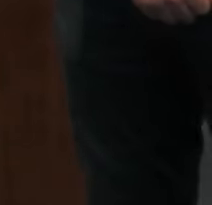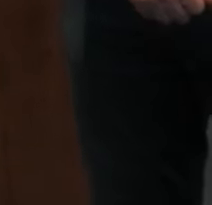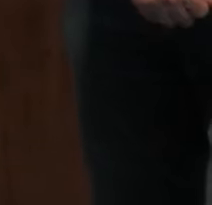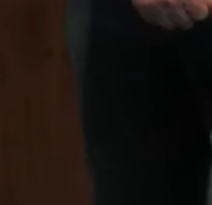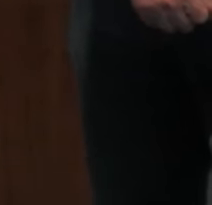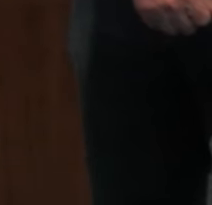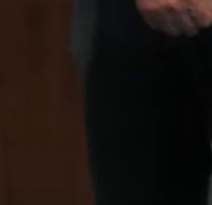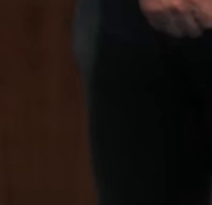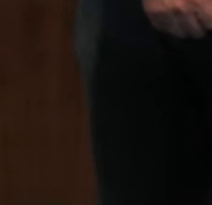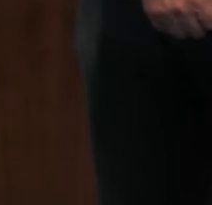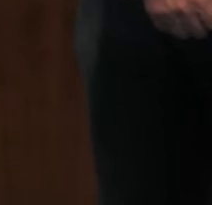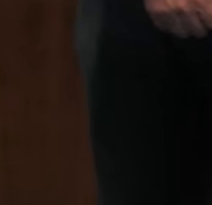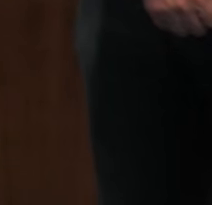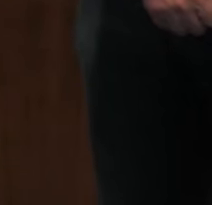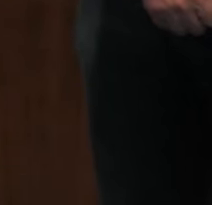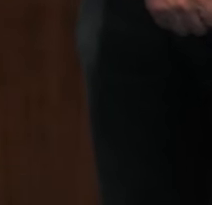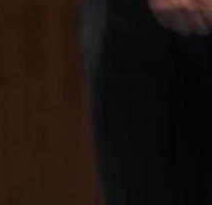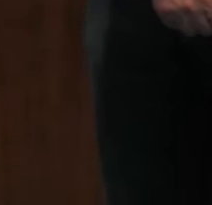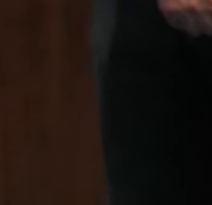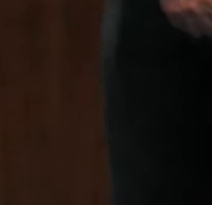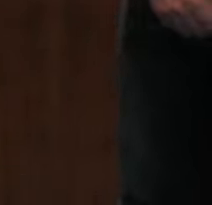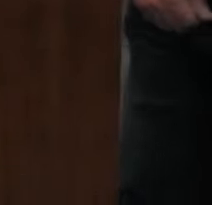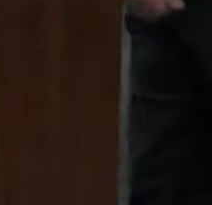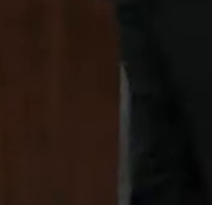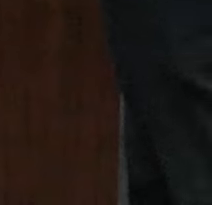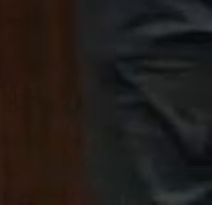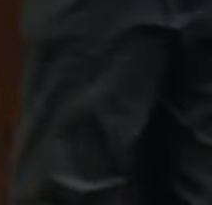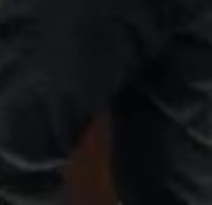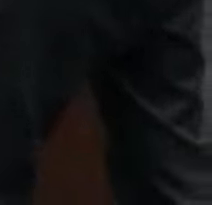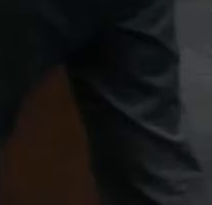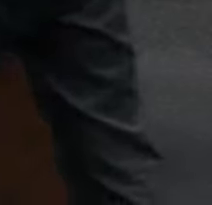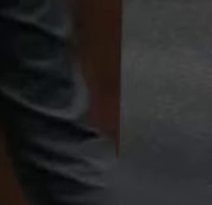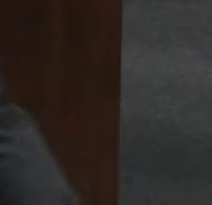Firjan desse conselho. Esse é o primeiro ponto.